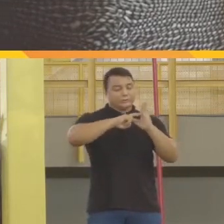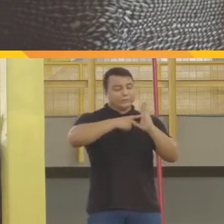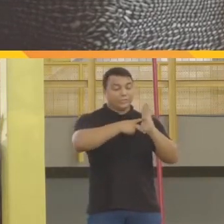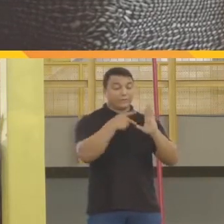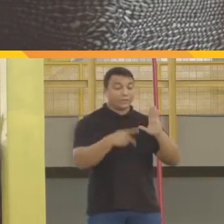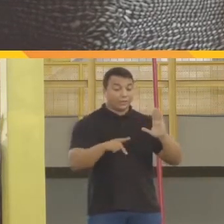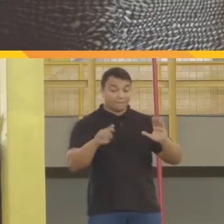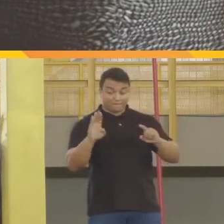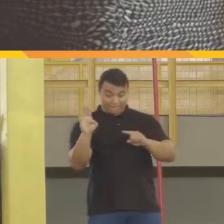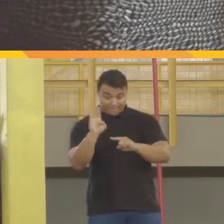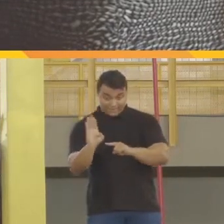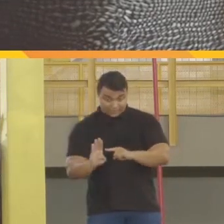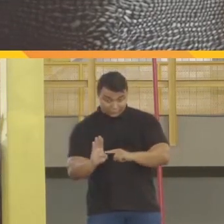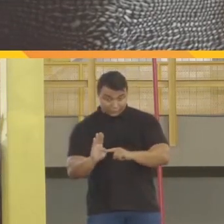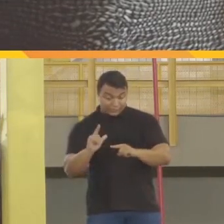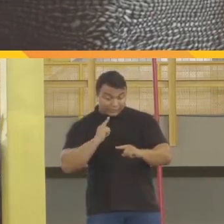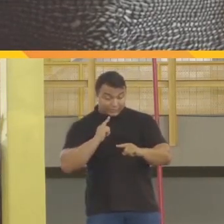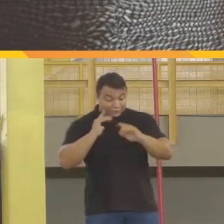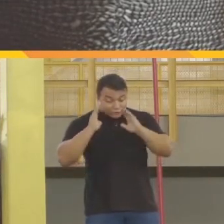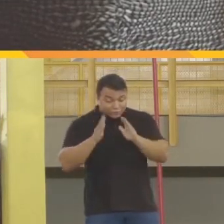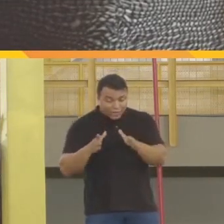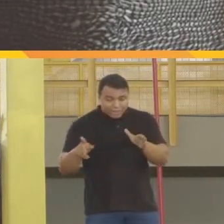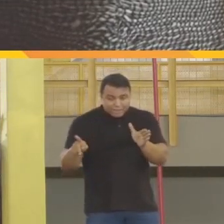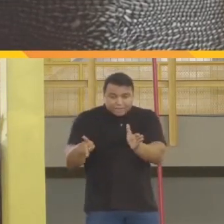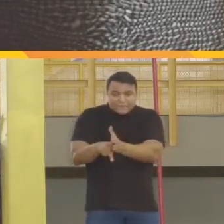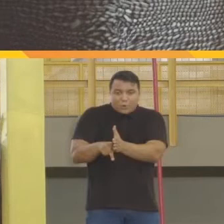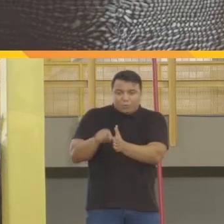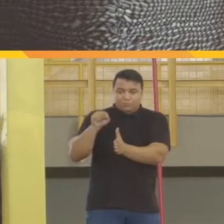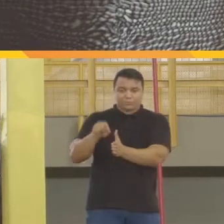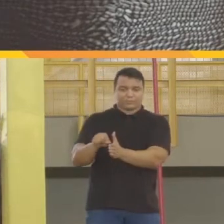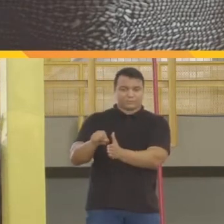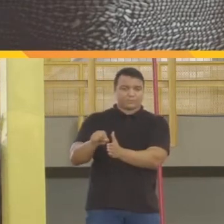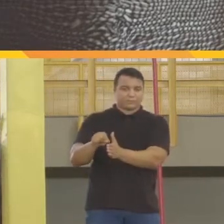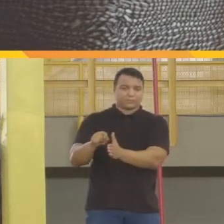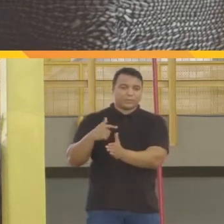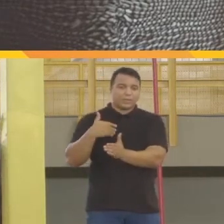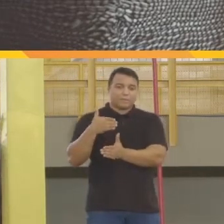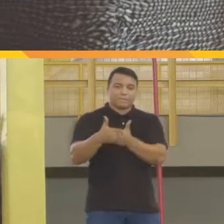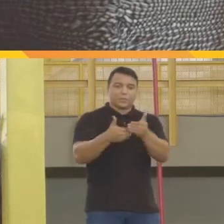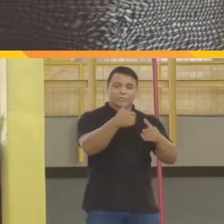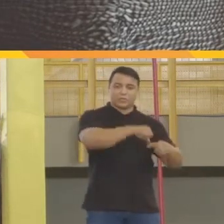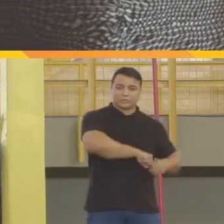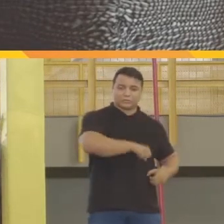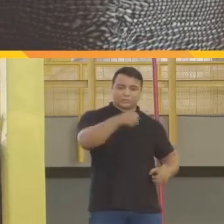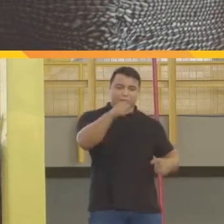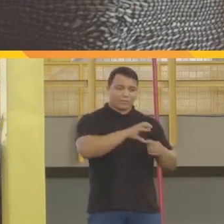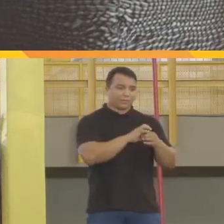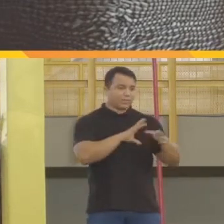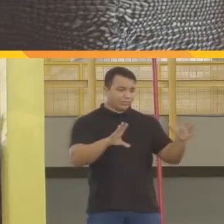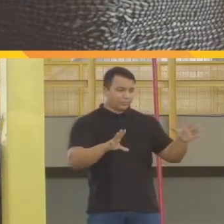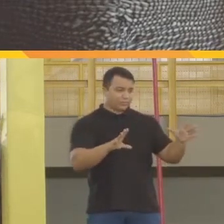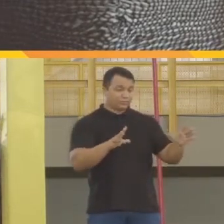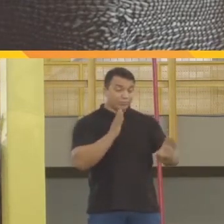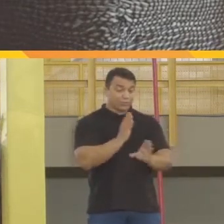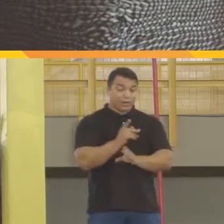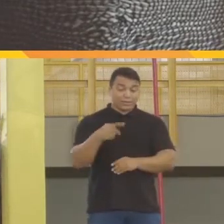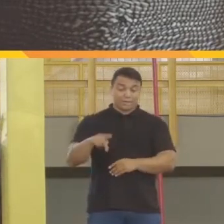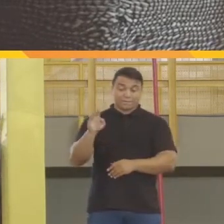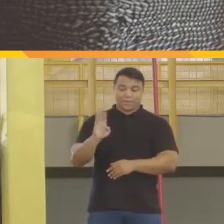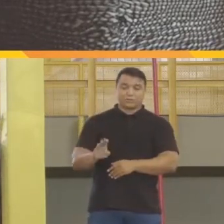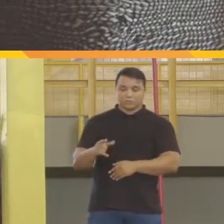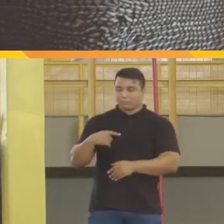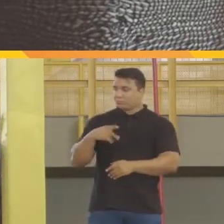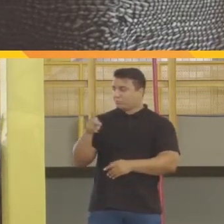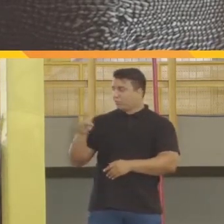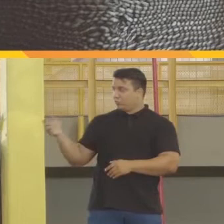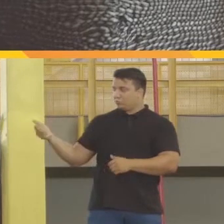que o Brasil ele possui, sobretudo após o processo de independência, demonstrando algo que o Tiago muito